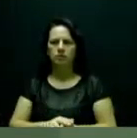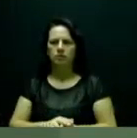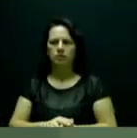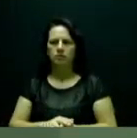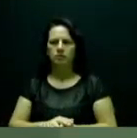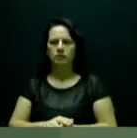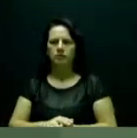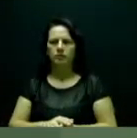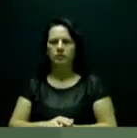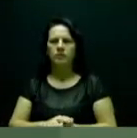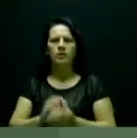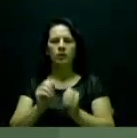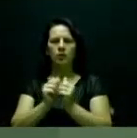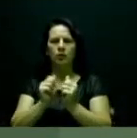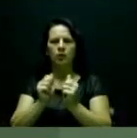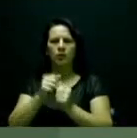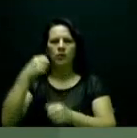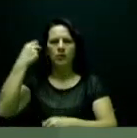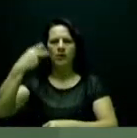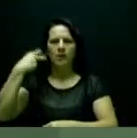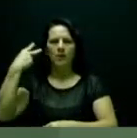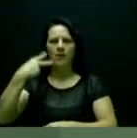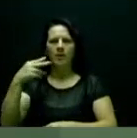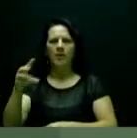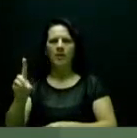eu acompanhei junto com o vereador Dinho,